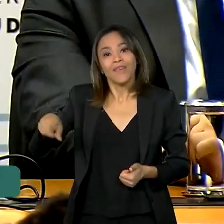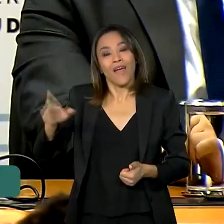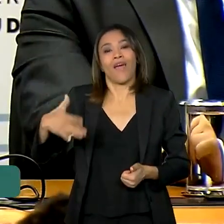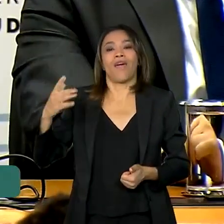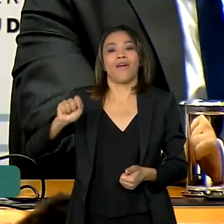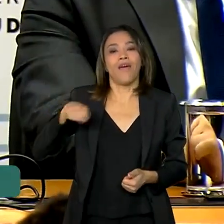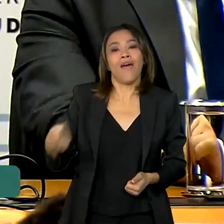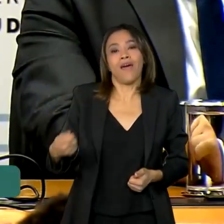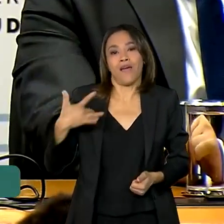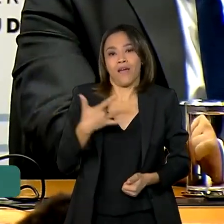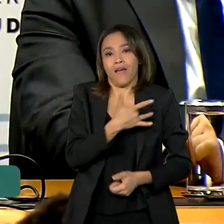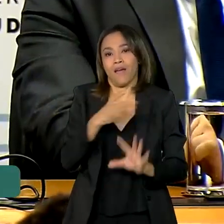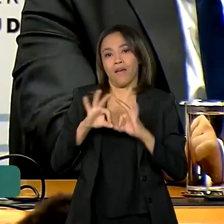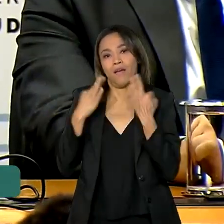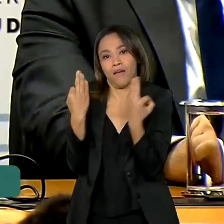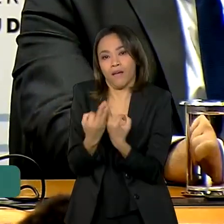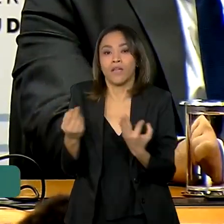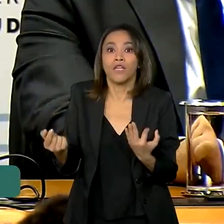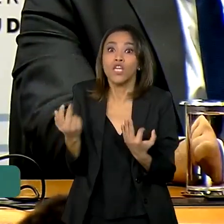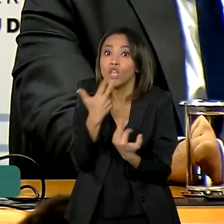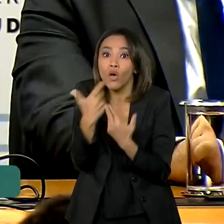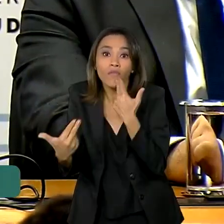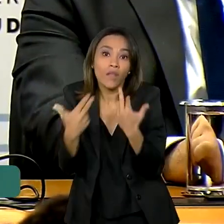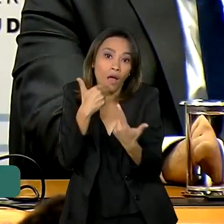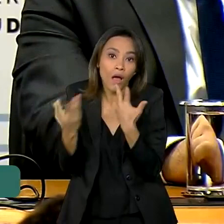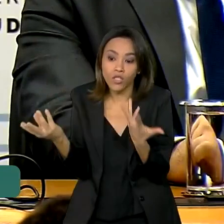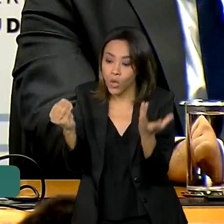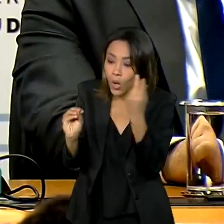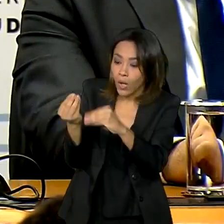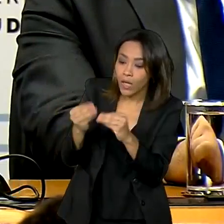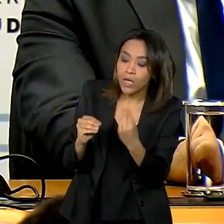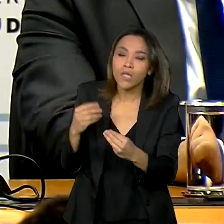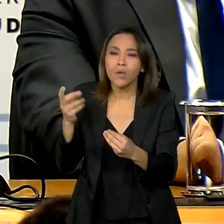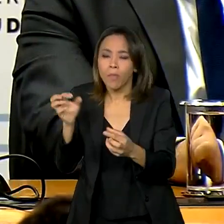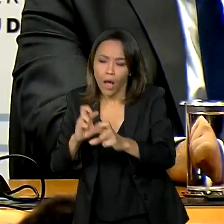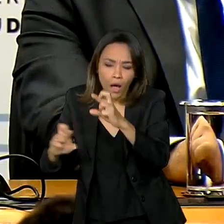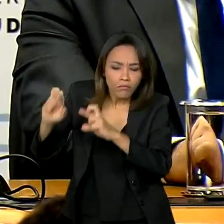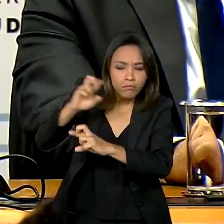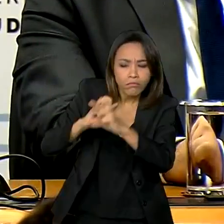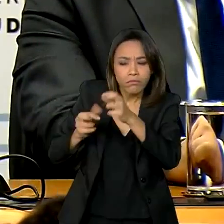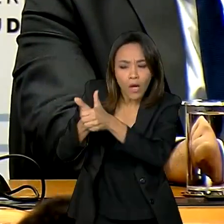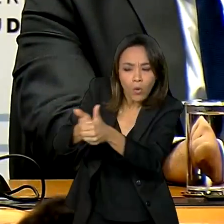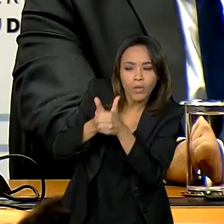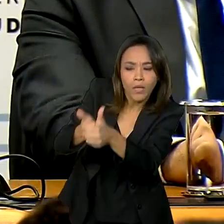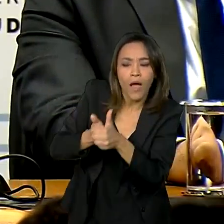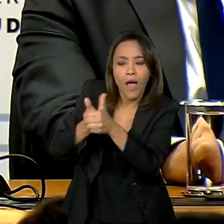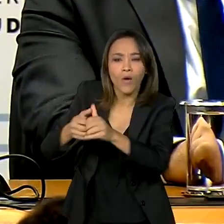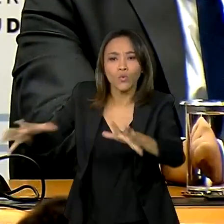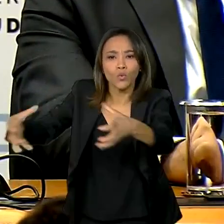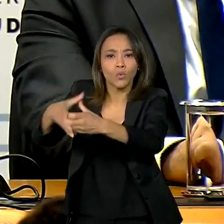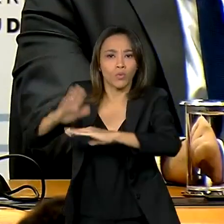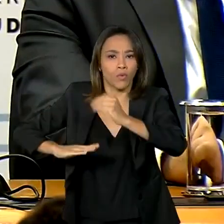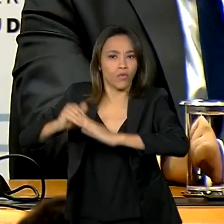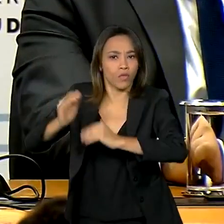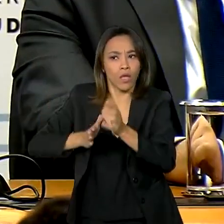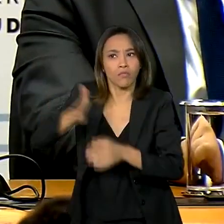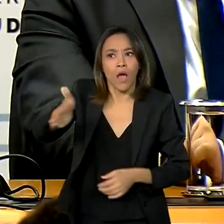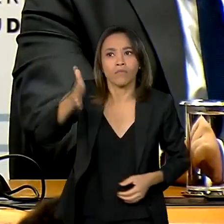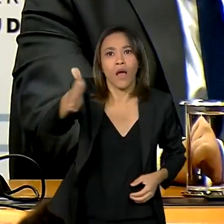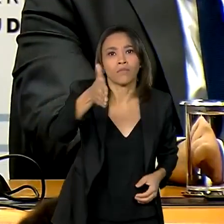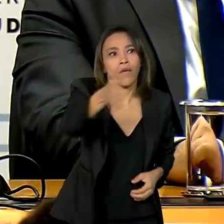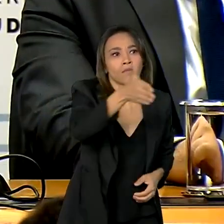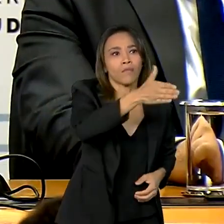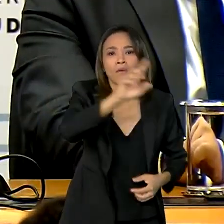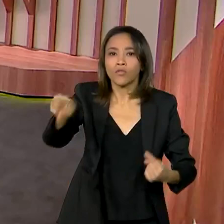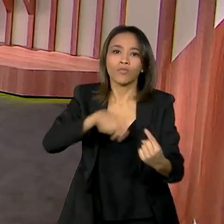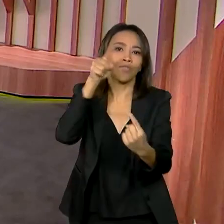trazendo inovações fundamentais, inclusive do ponto de vista do monitoramento, do acompanhamento das equipes, onde o grande resultado é